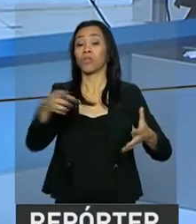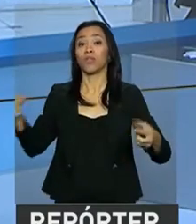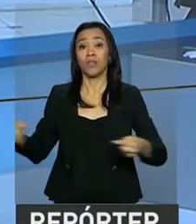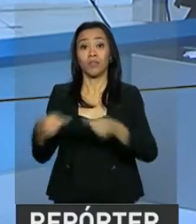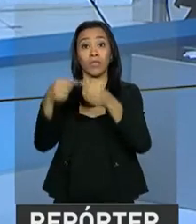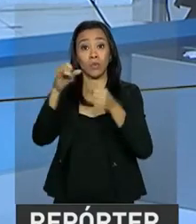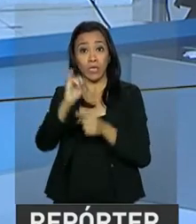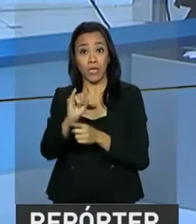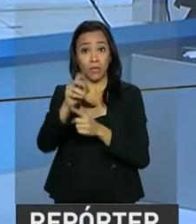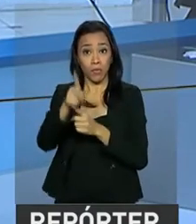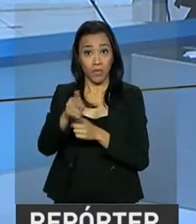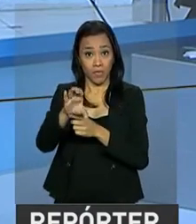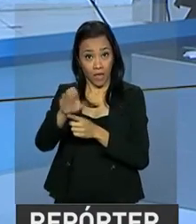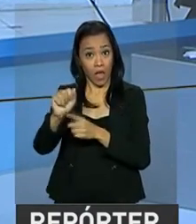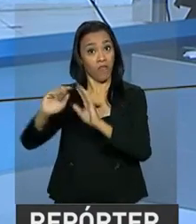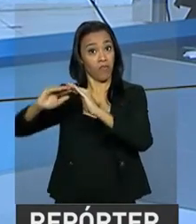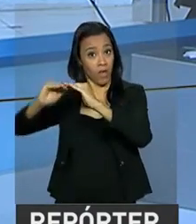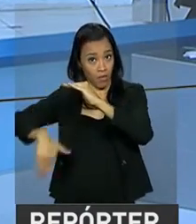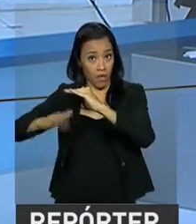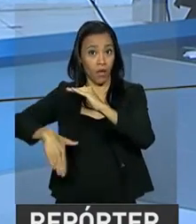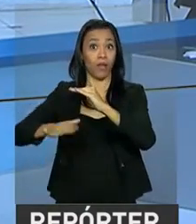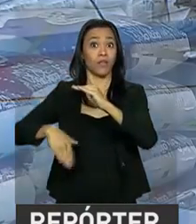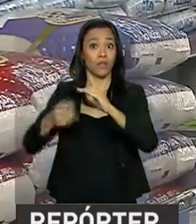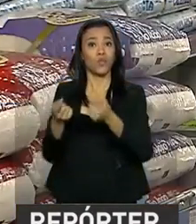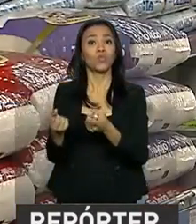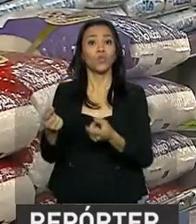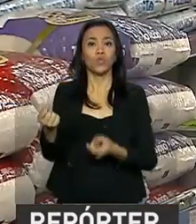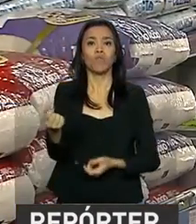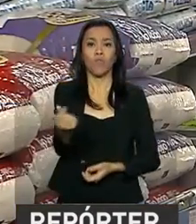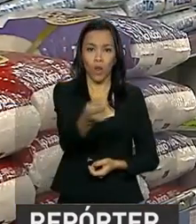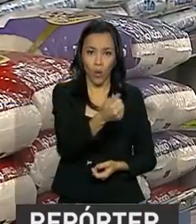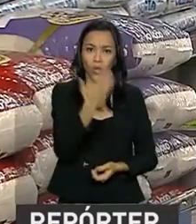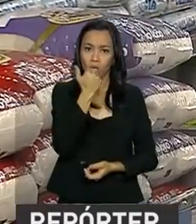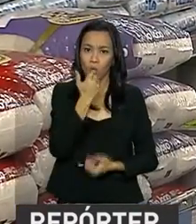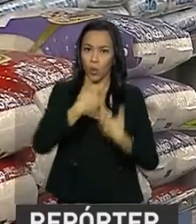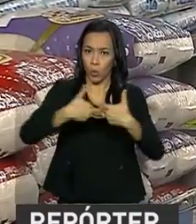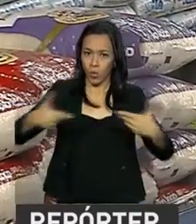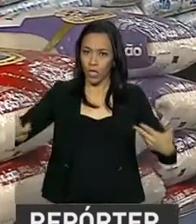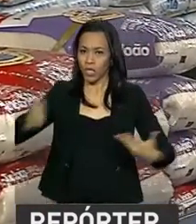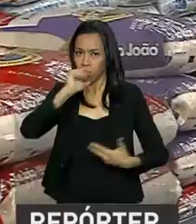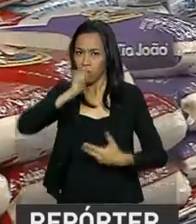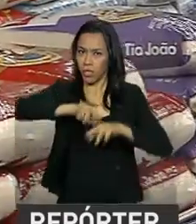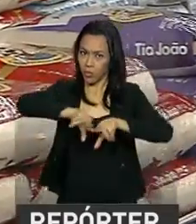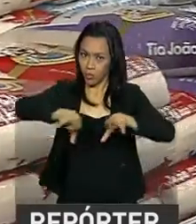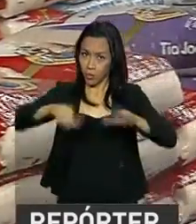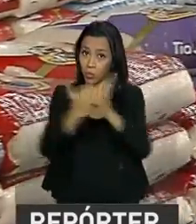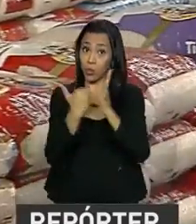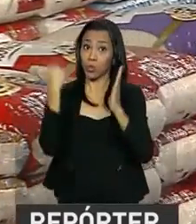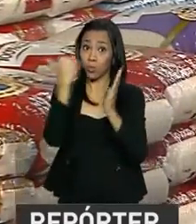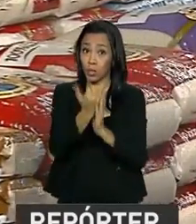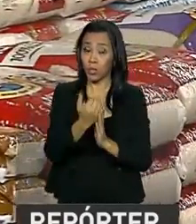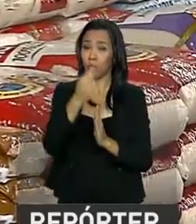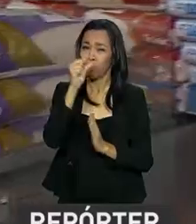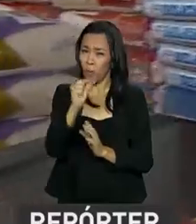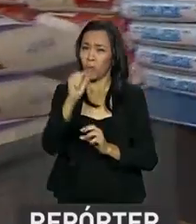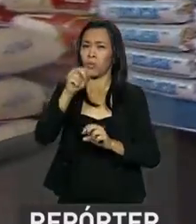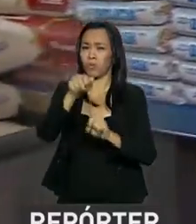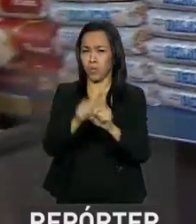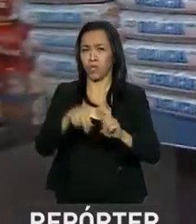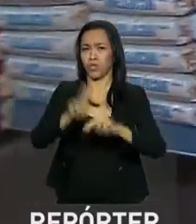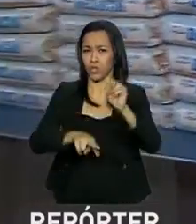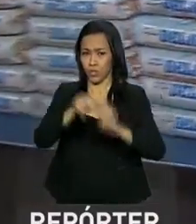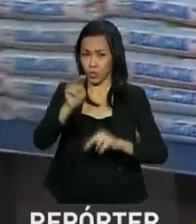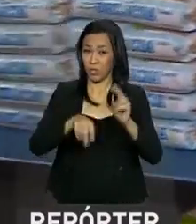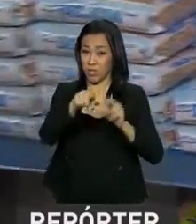registraram taxas menores os preços dos alimentos e bebidas subiram menos em junho mas esse grupo foi o que